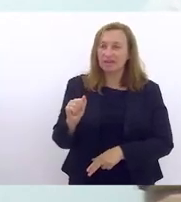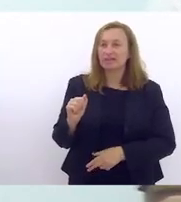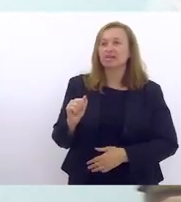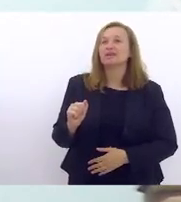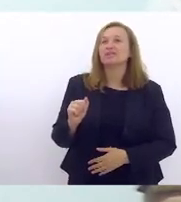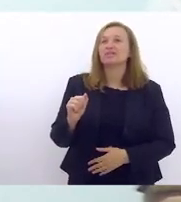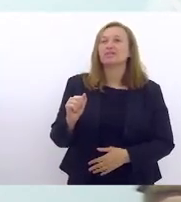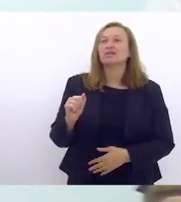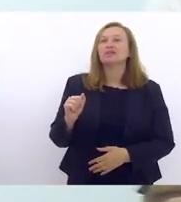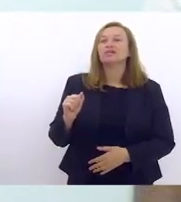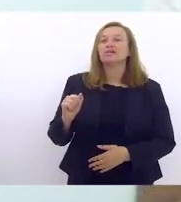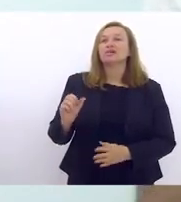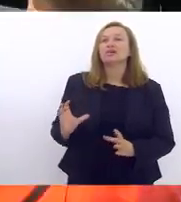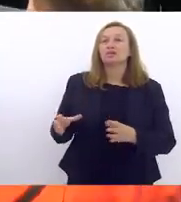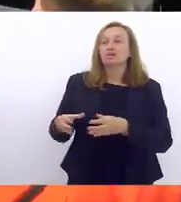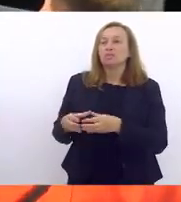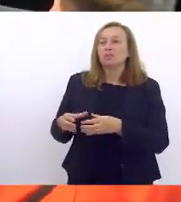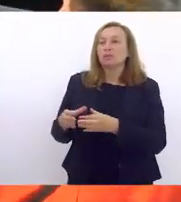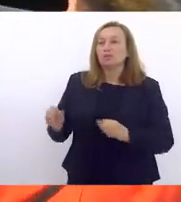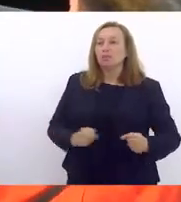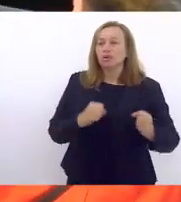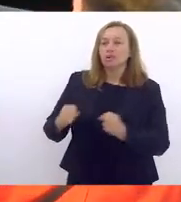coletivo Poderes.